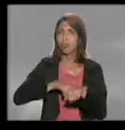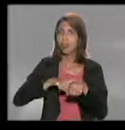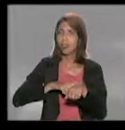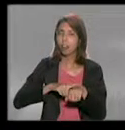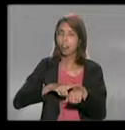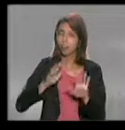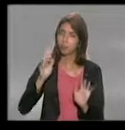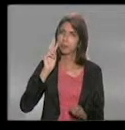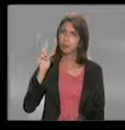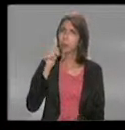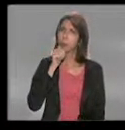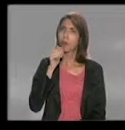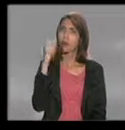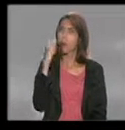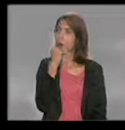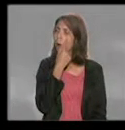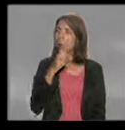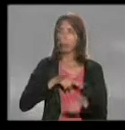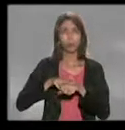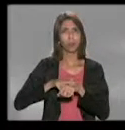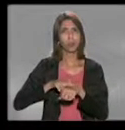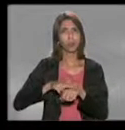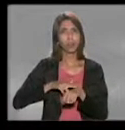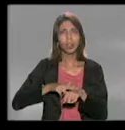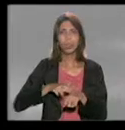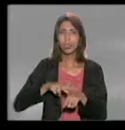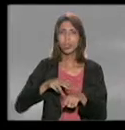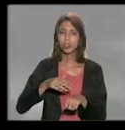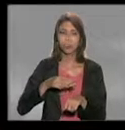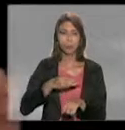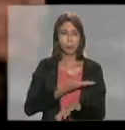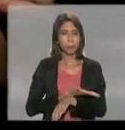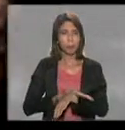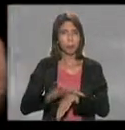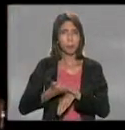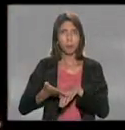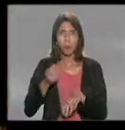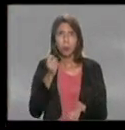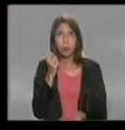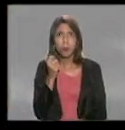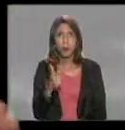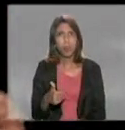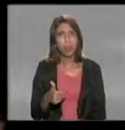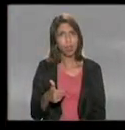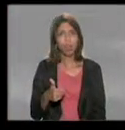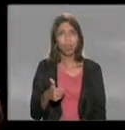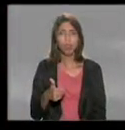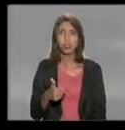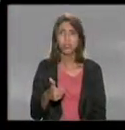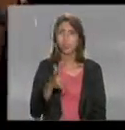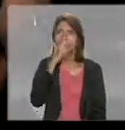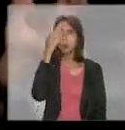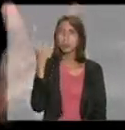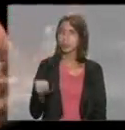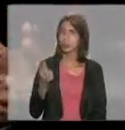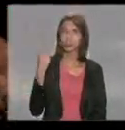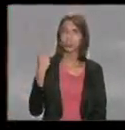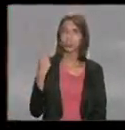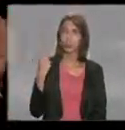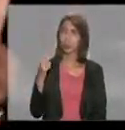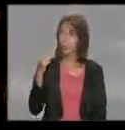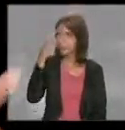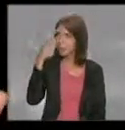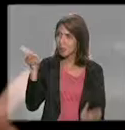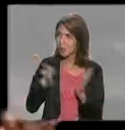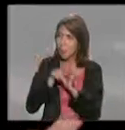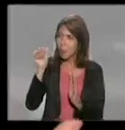receber uma amiga que veio de Maputo ao Brasil, eu falei, tá chegando uma africana e tal, e todo mundo já estava esperando aquela